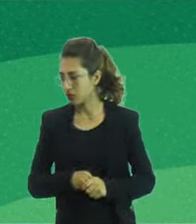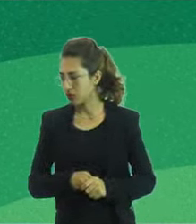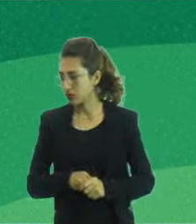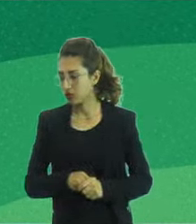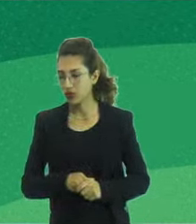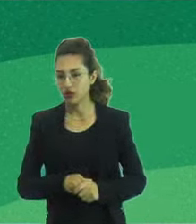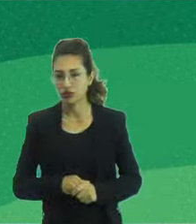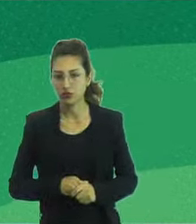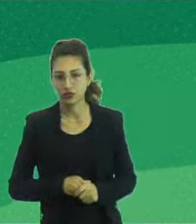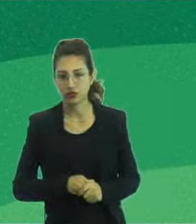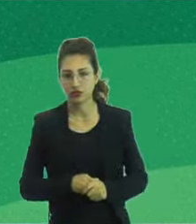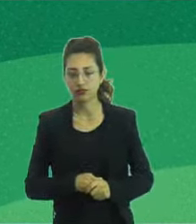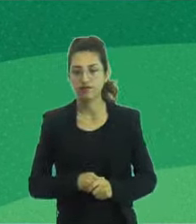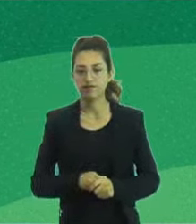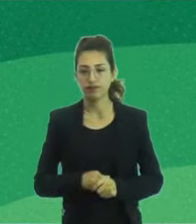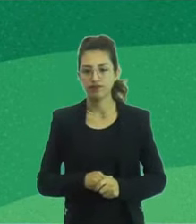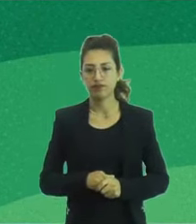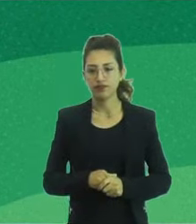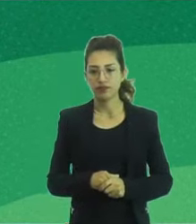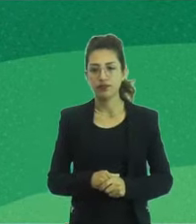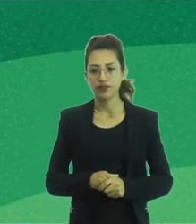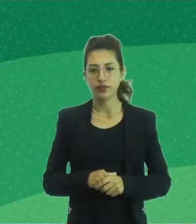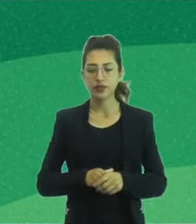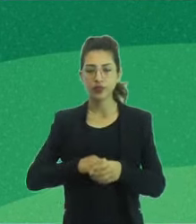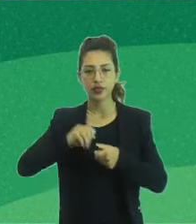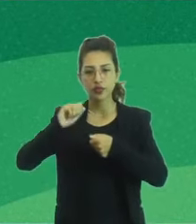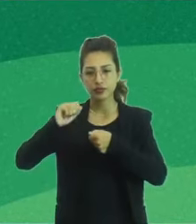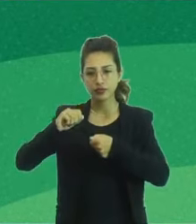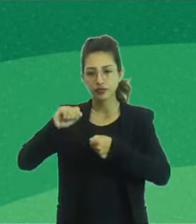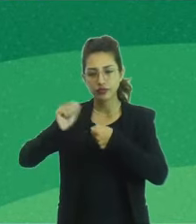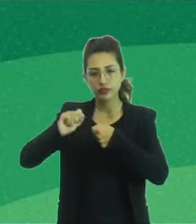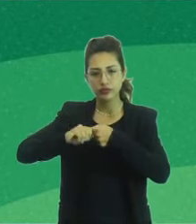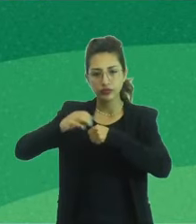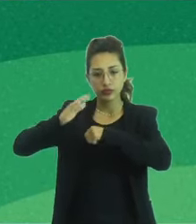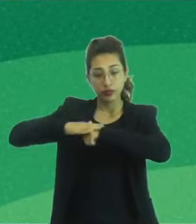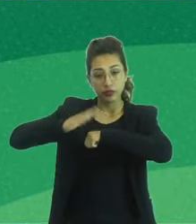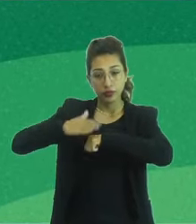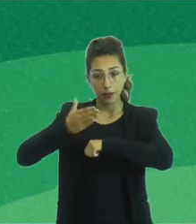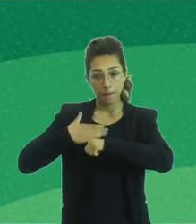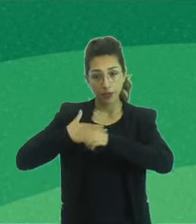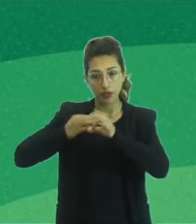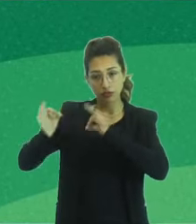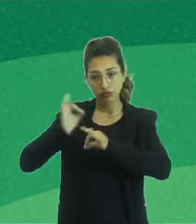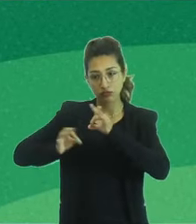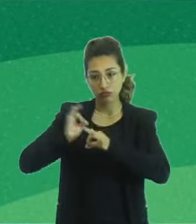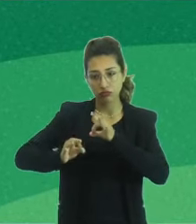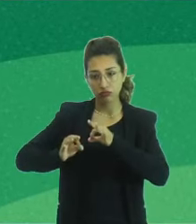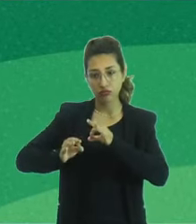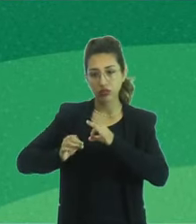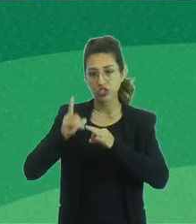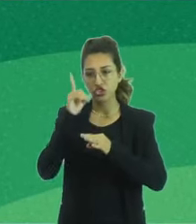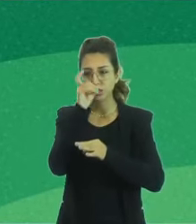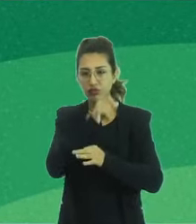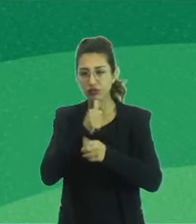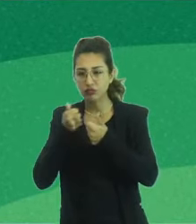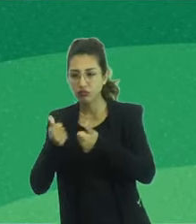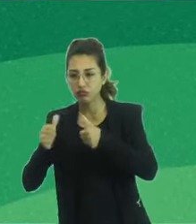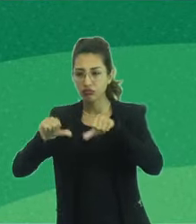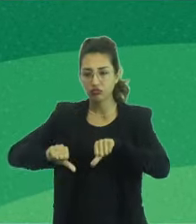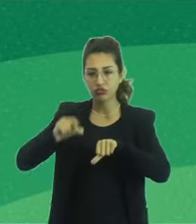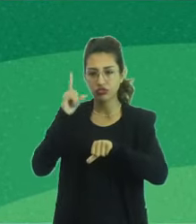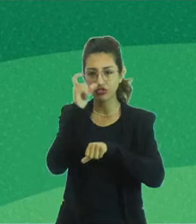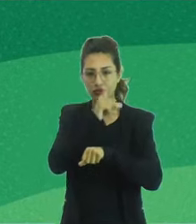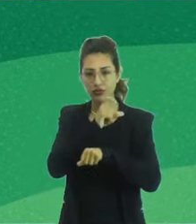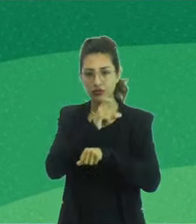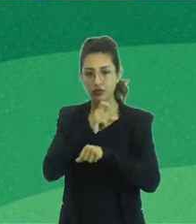quando eu preciso falar de alguma coisa que eu mesmo fiz fica muito difícil eu falar se isso é bom se isso é ruim se isso não é e eu coloquei essa frase do Bom dia